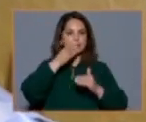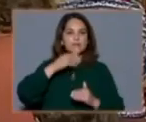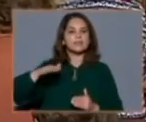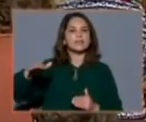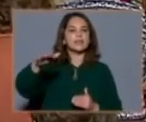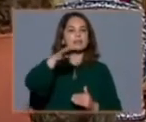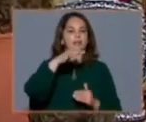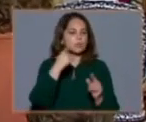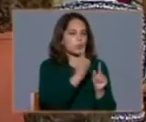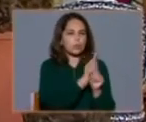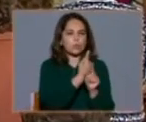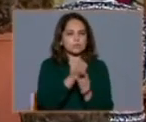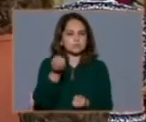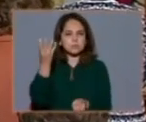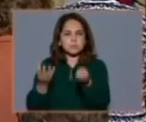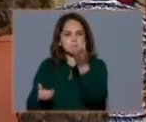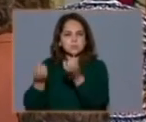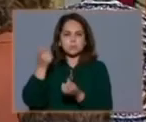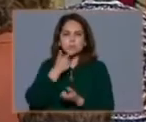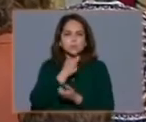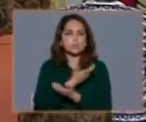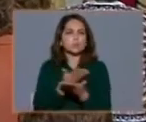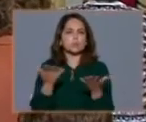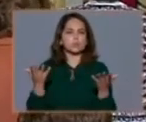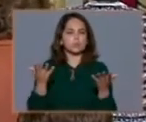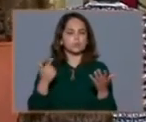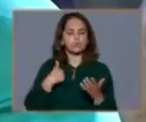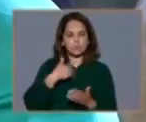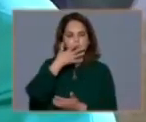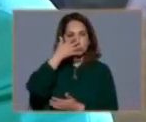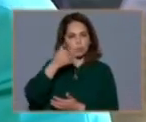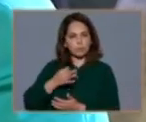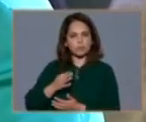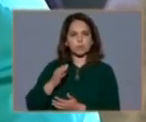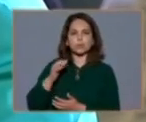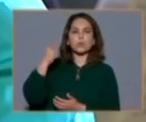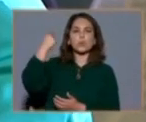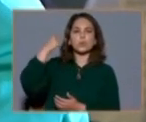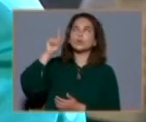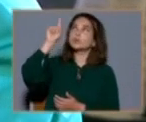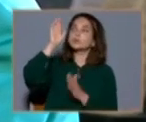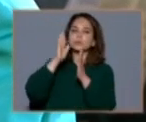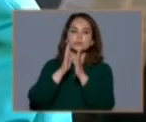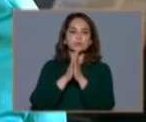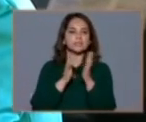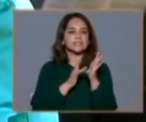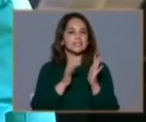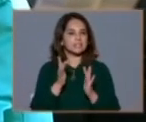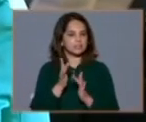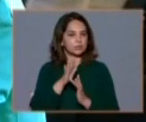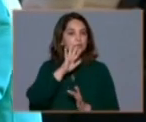de todas as coisas visíveis e invisíveis. Creio em um só Senhor, Jesus Cristo,